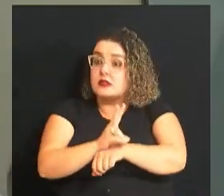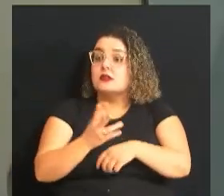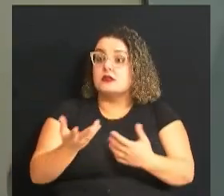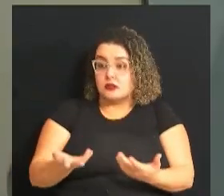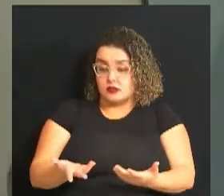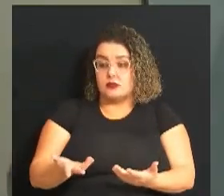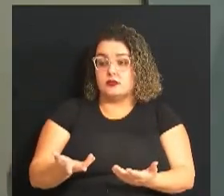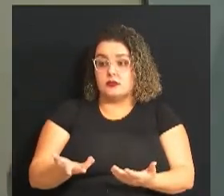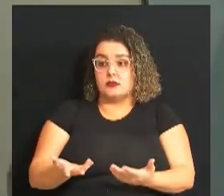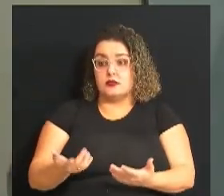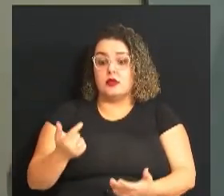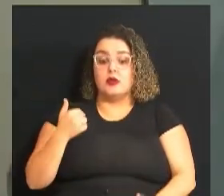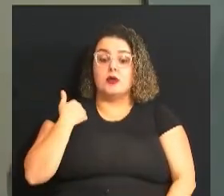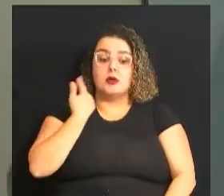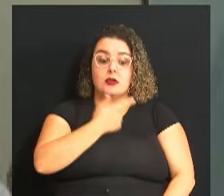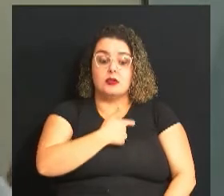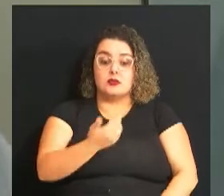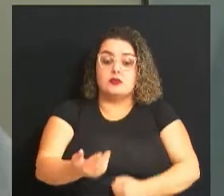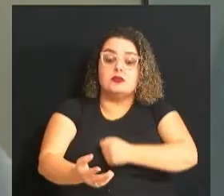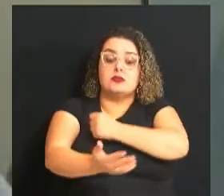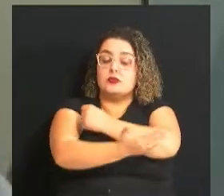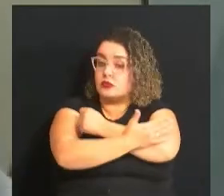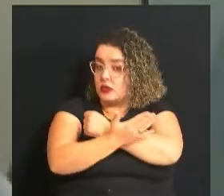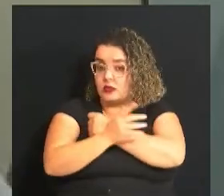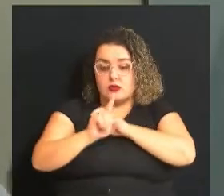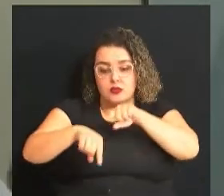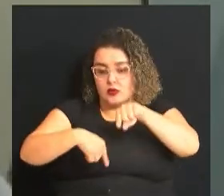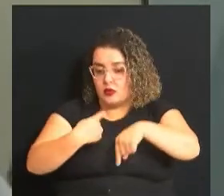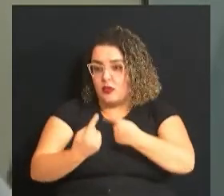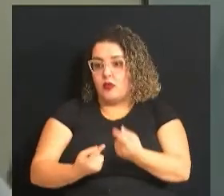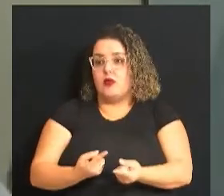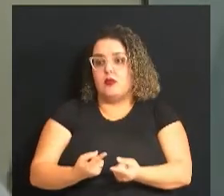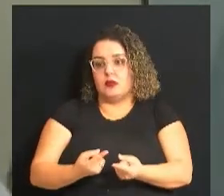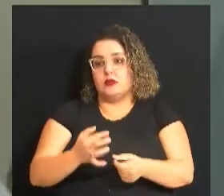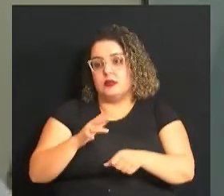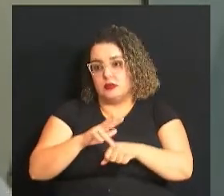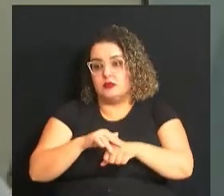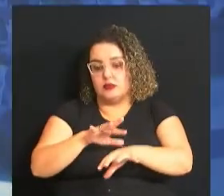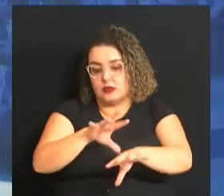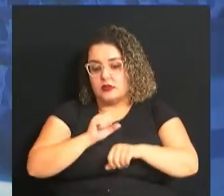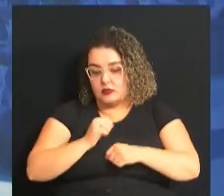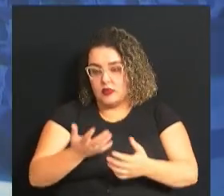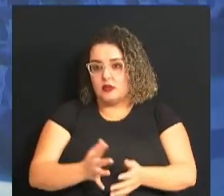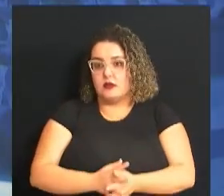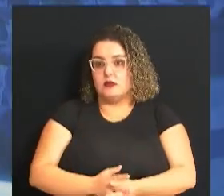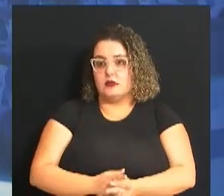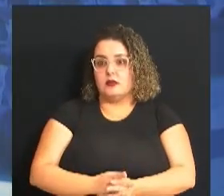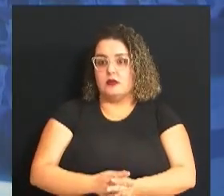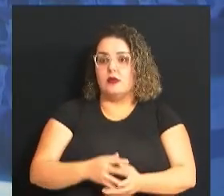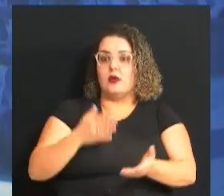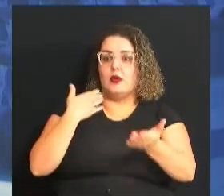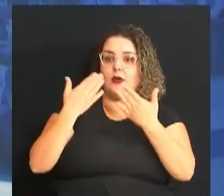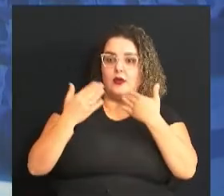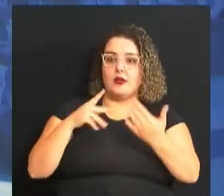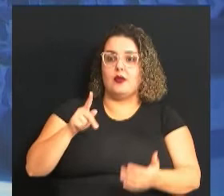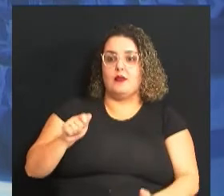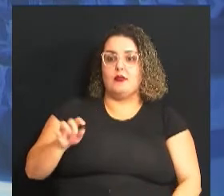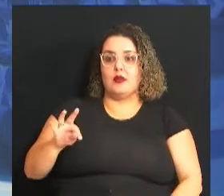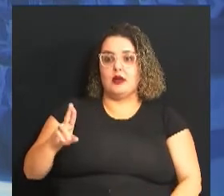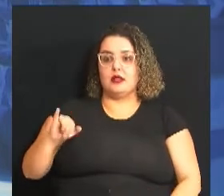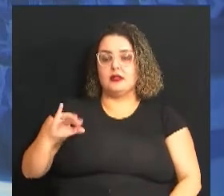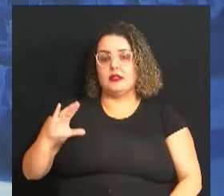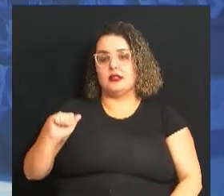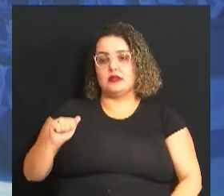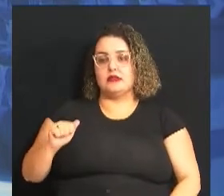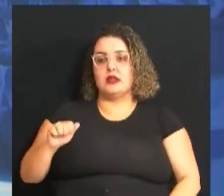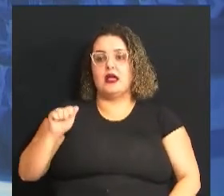nos ajudam a várias outras prevenções. Então, a gente conversou com a Patrícia Almeida, ela que